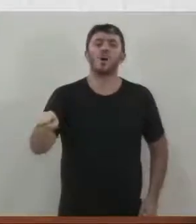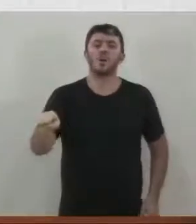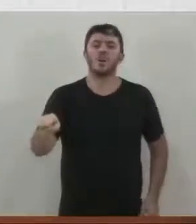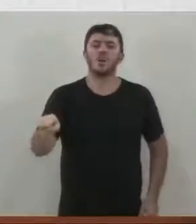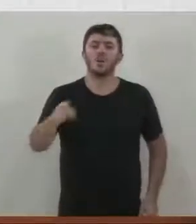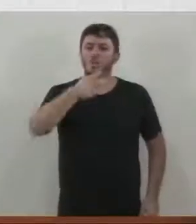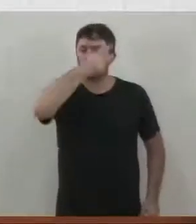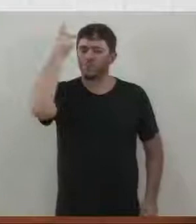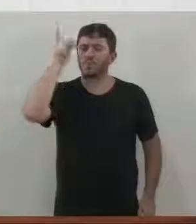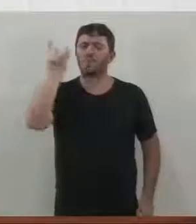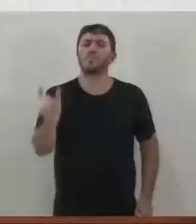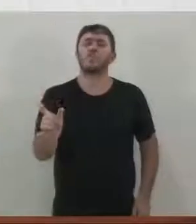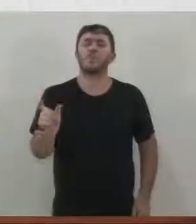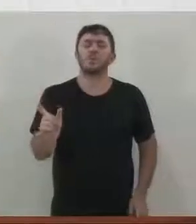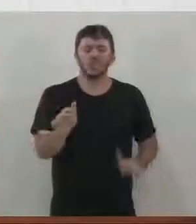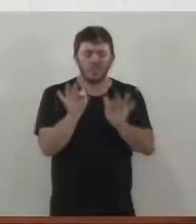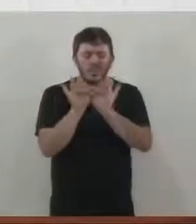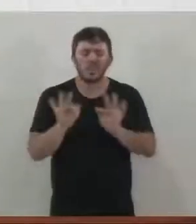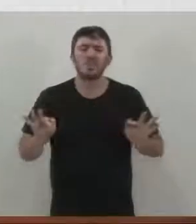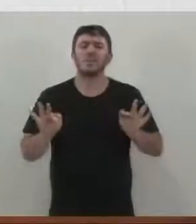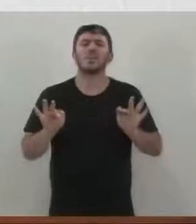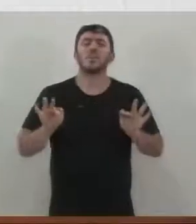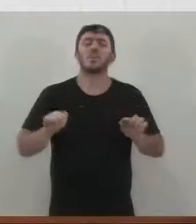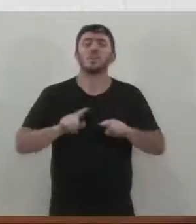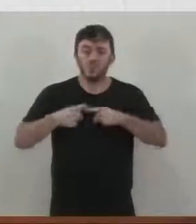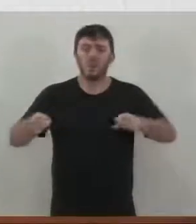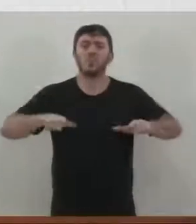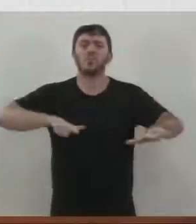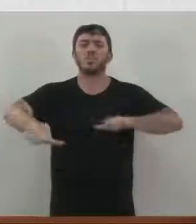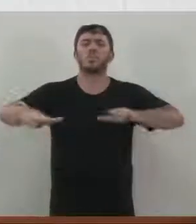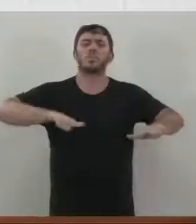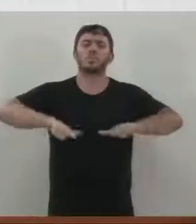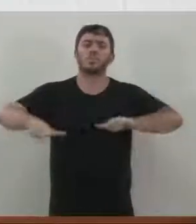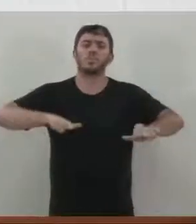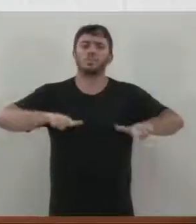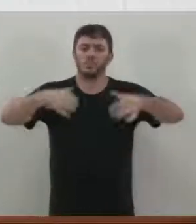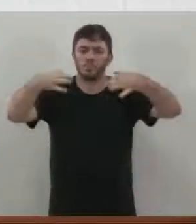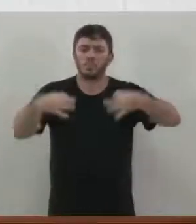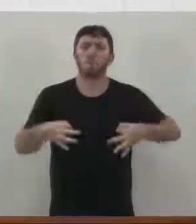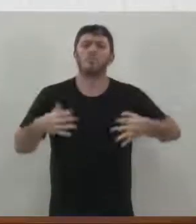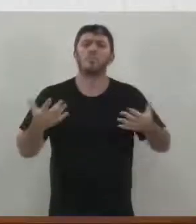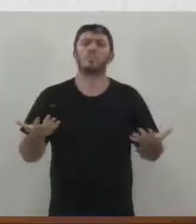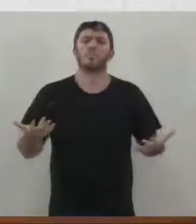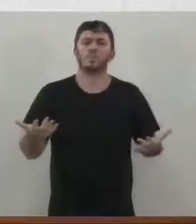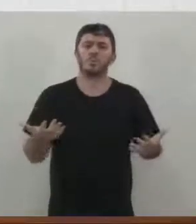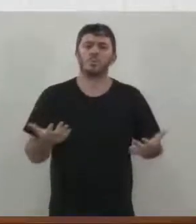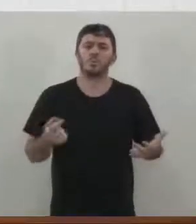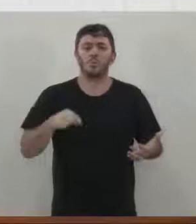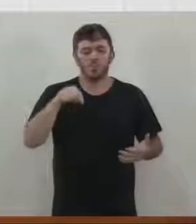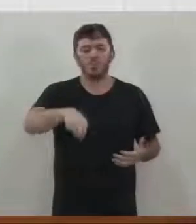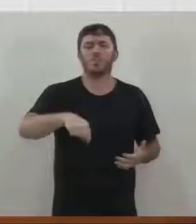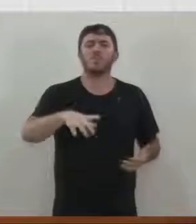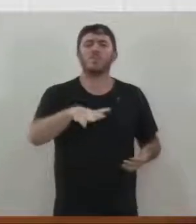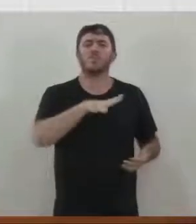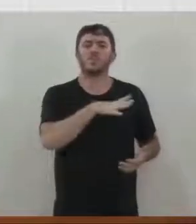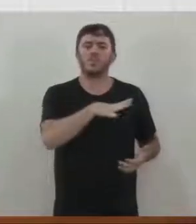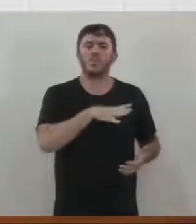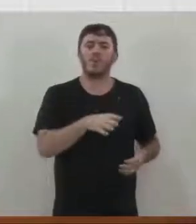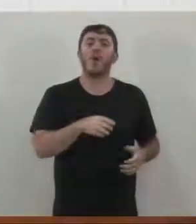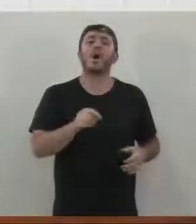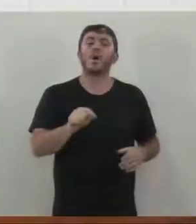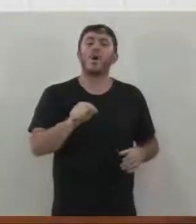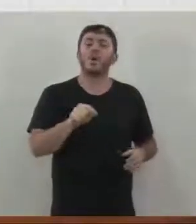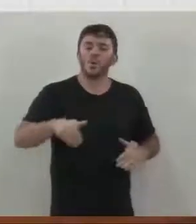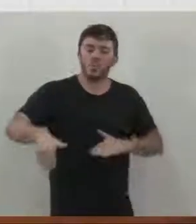ser humano tão simples, mas que presta um serviço relevante para a nossa cidade, varrendo as